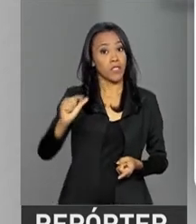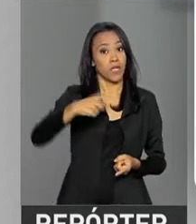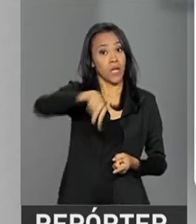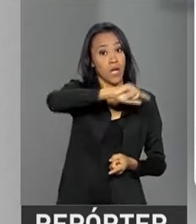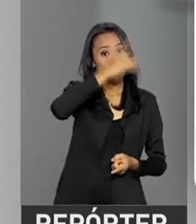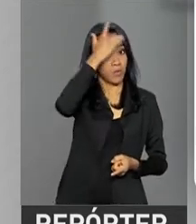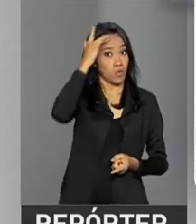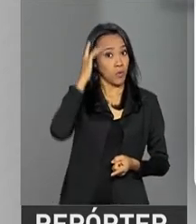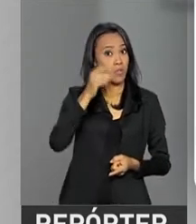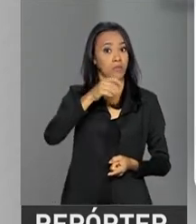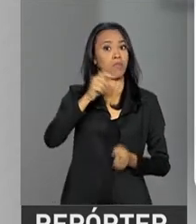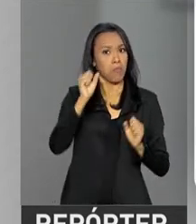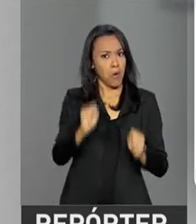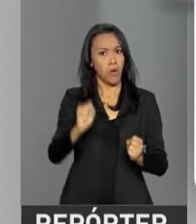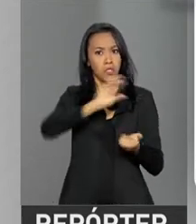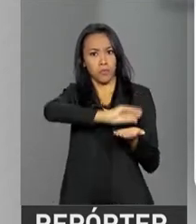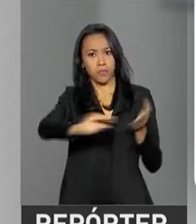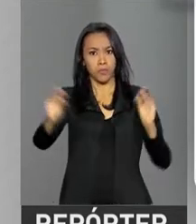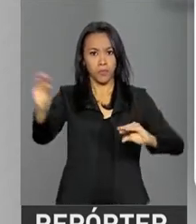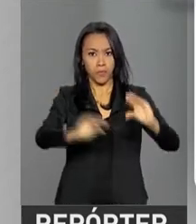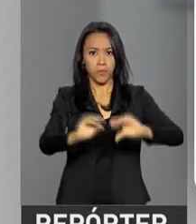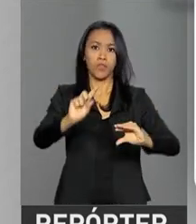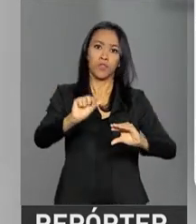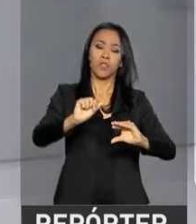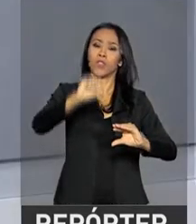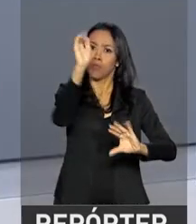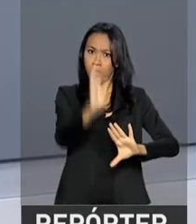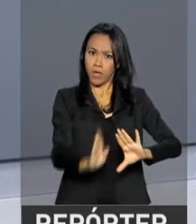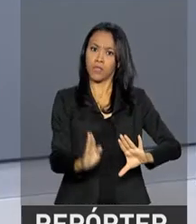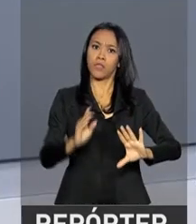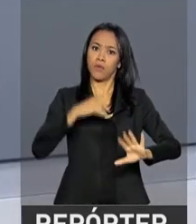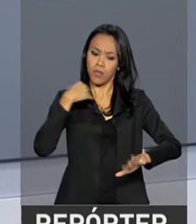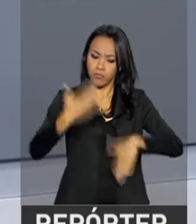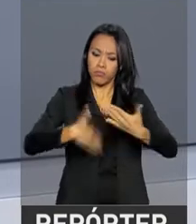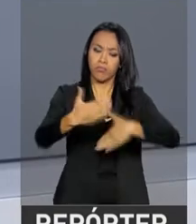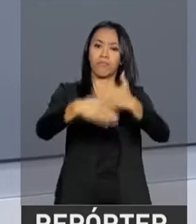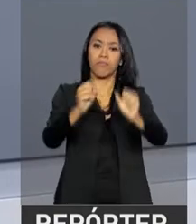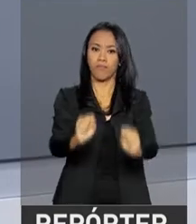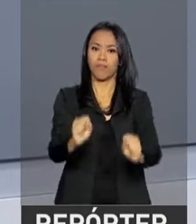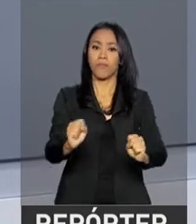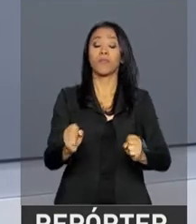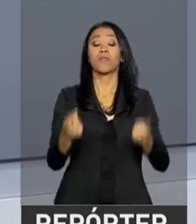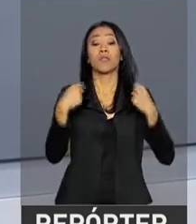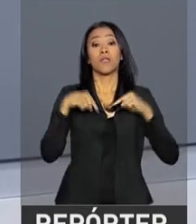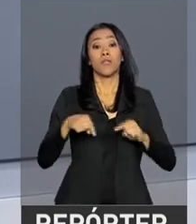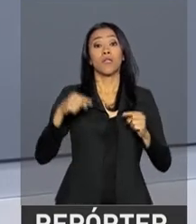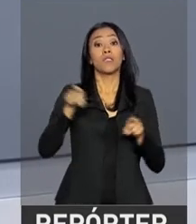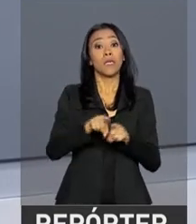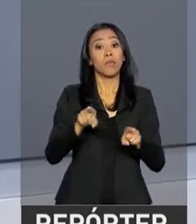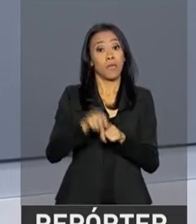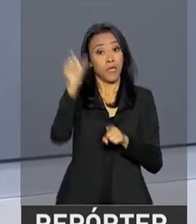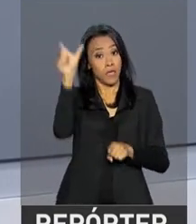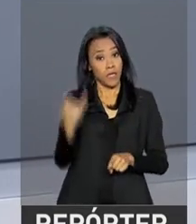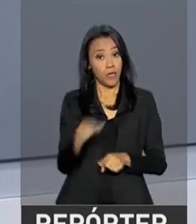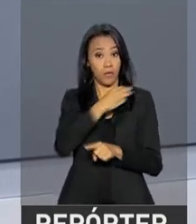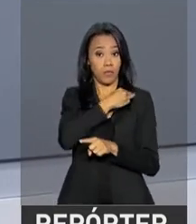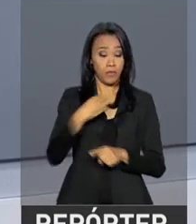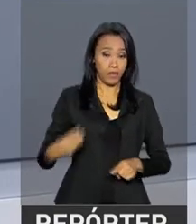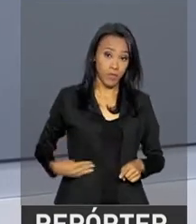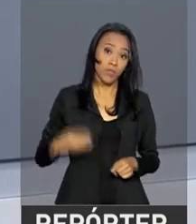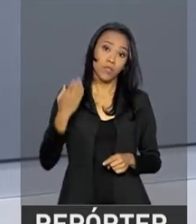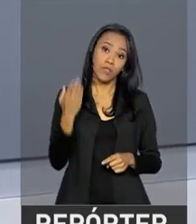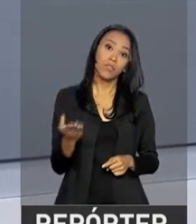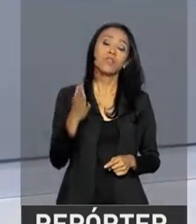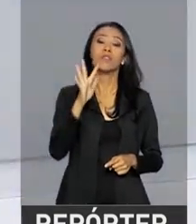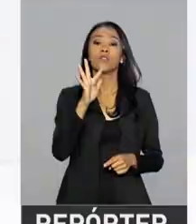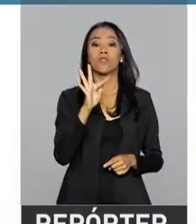investir mais e gerar emprego e renda para o país o ministro da fazenda henrique eles também se manifestou sobre o resultado da